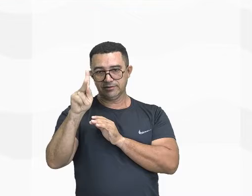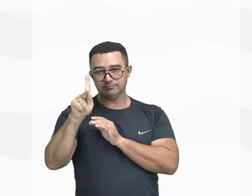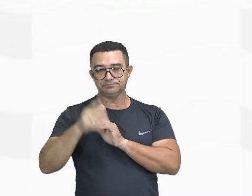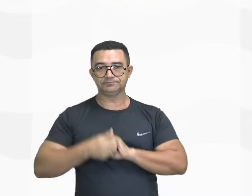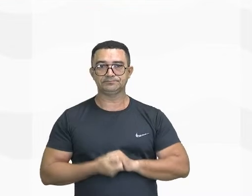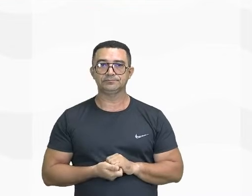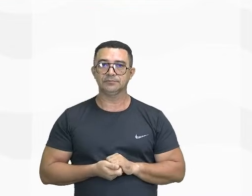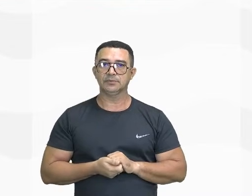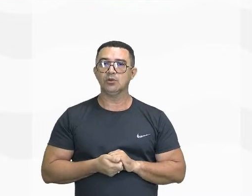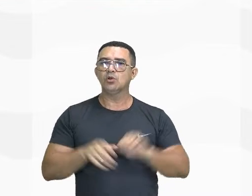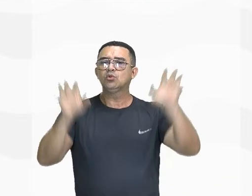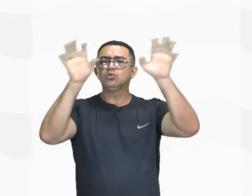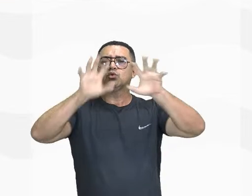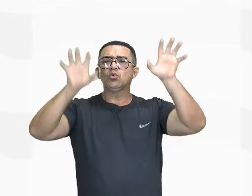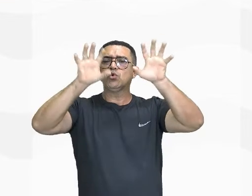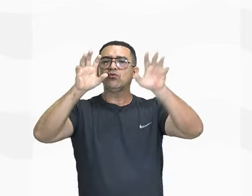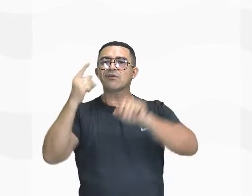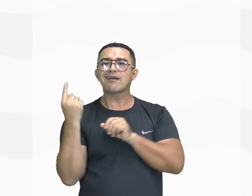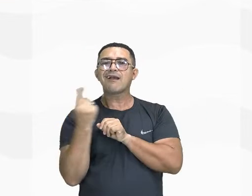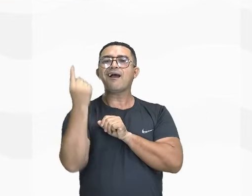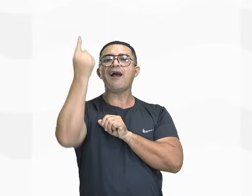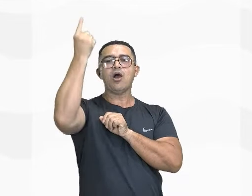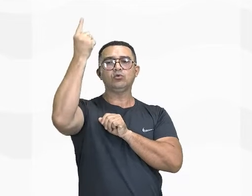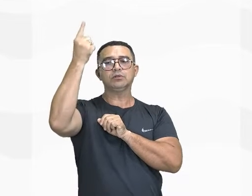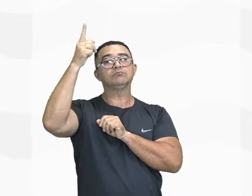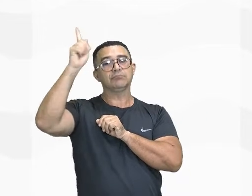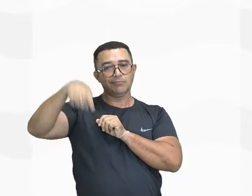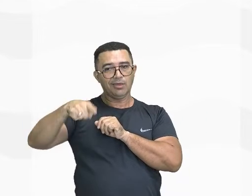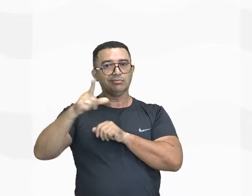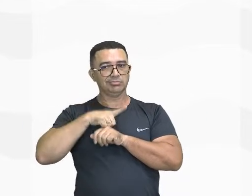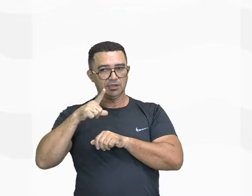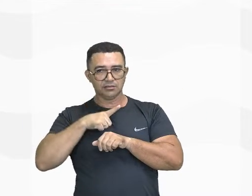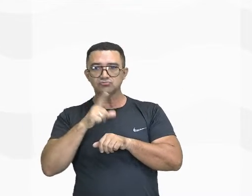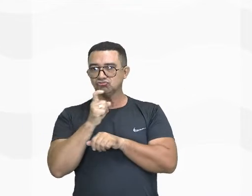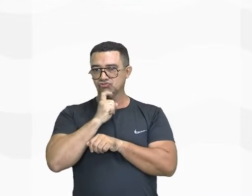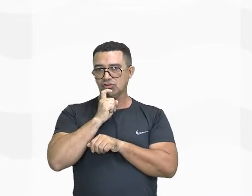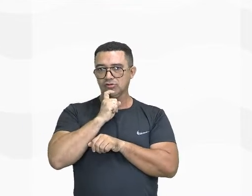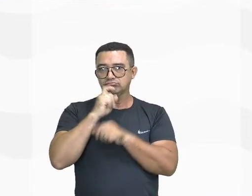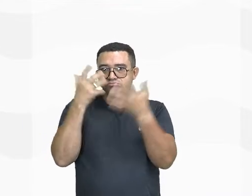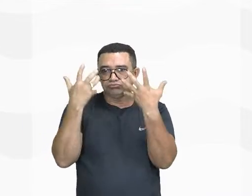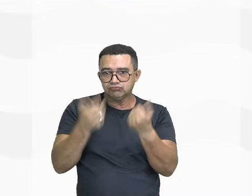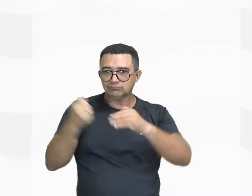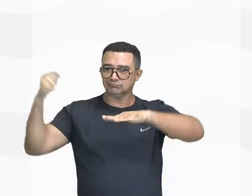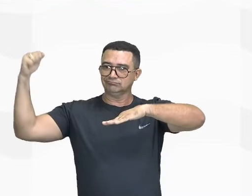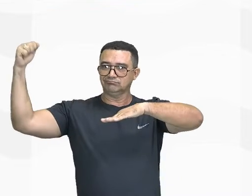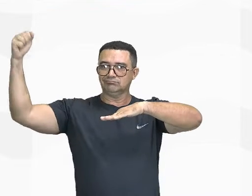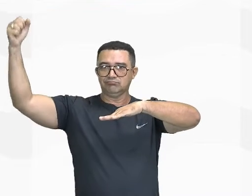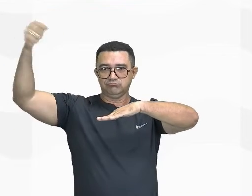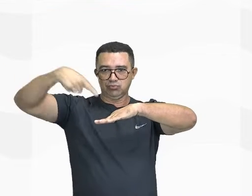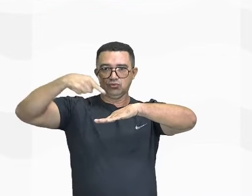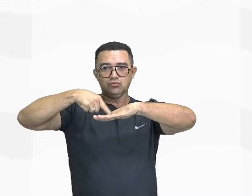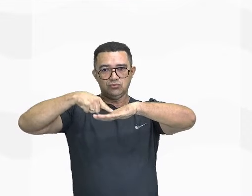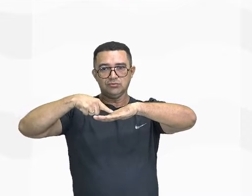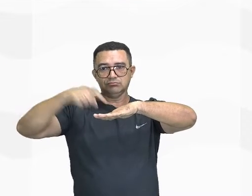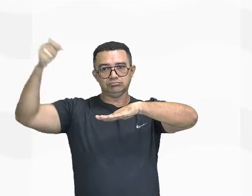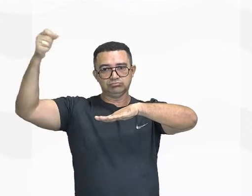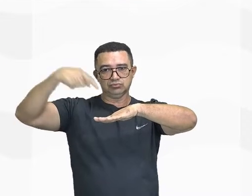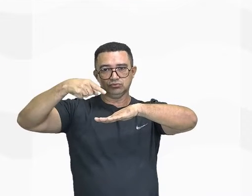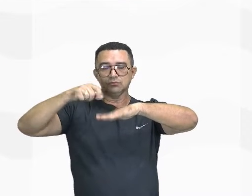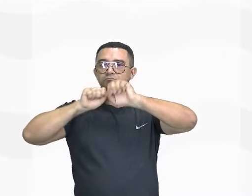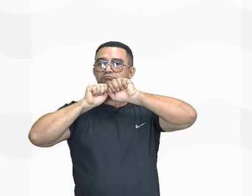Já as nuvens altas, que são constituídas de gelo, elas absorvem a radiação de onda longa